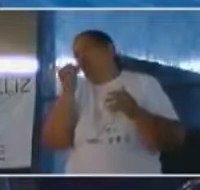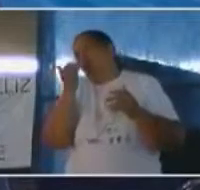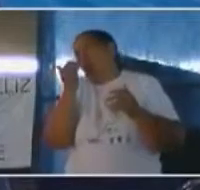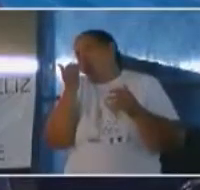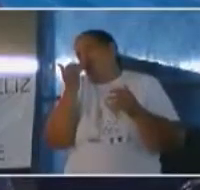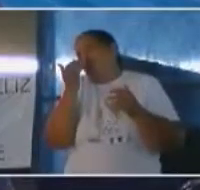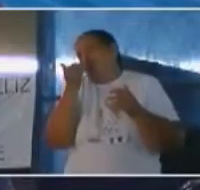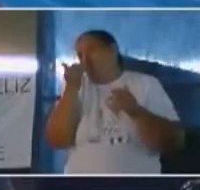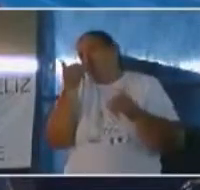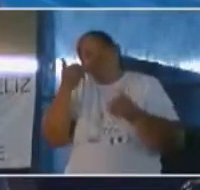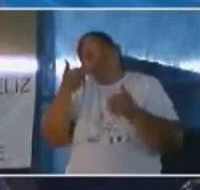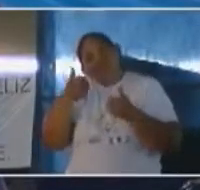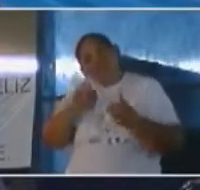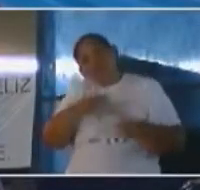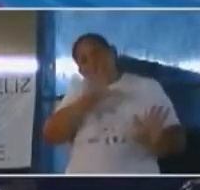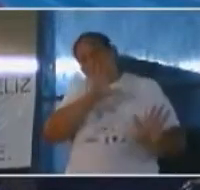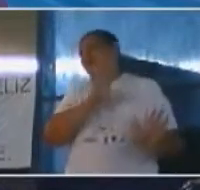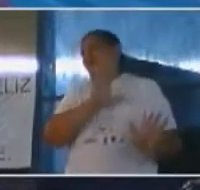E